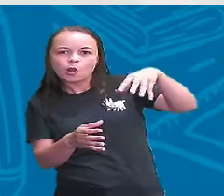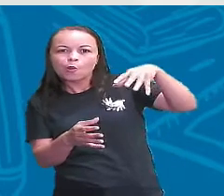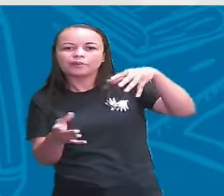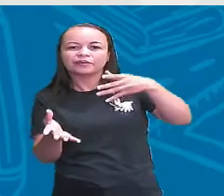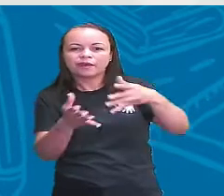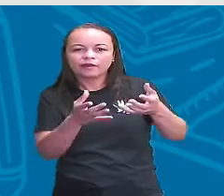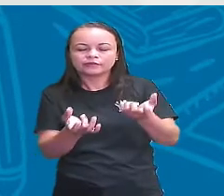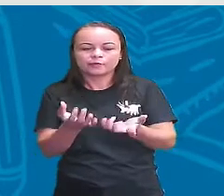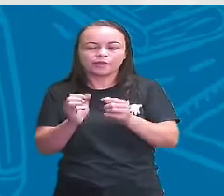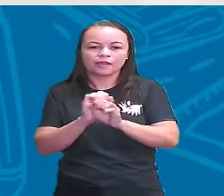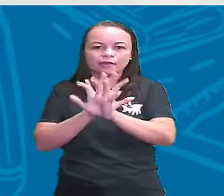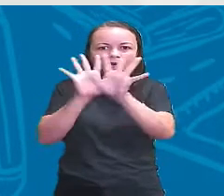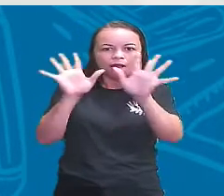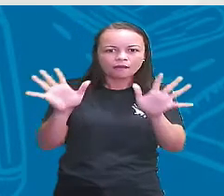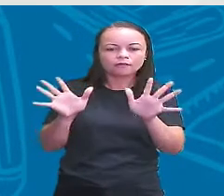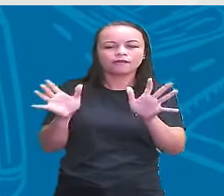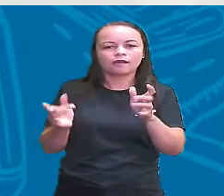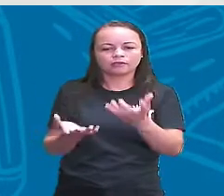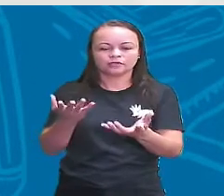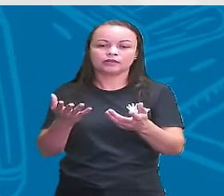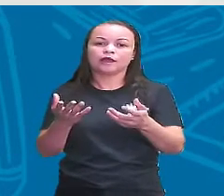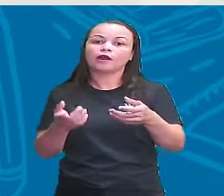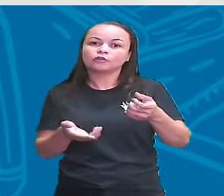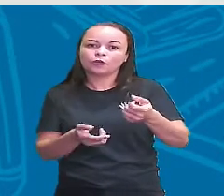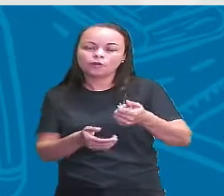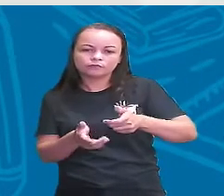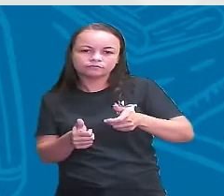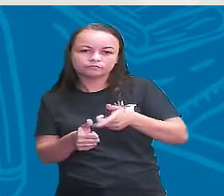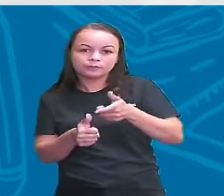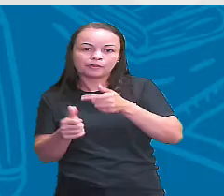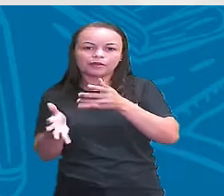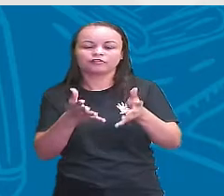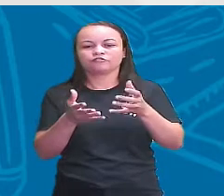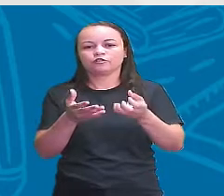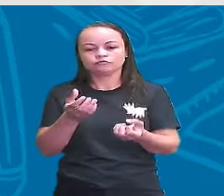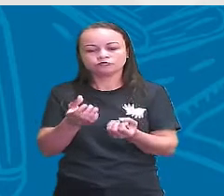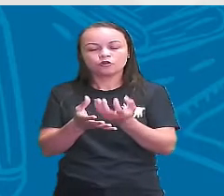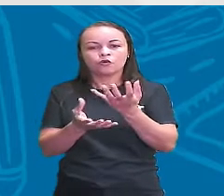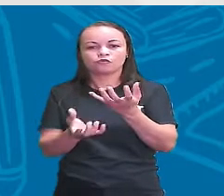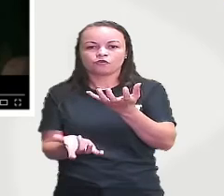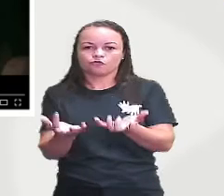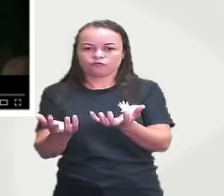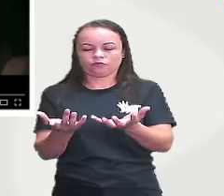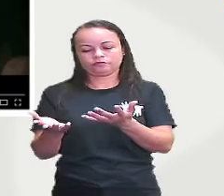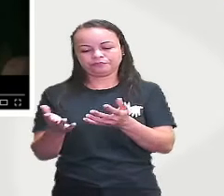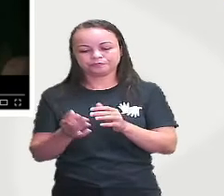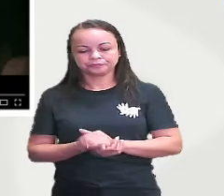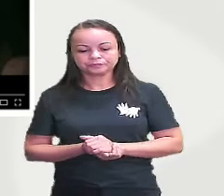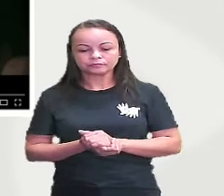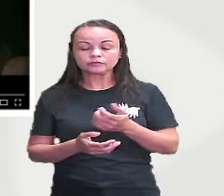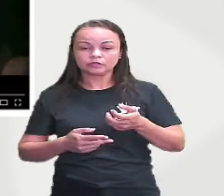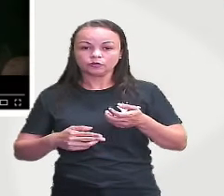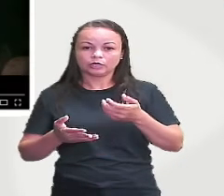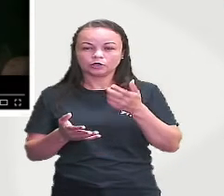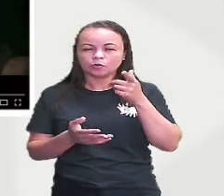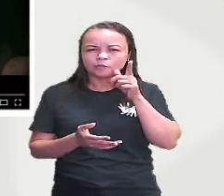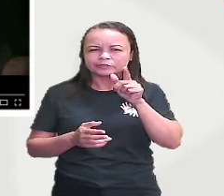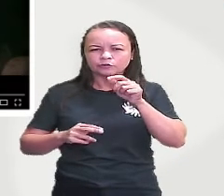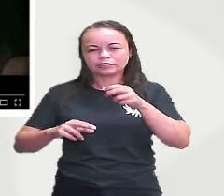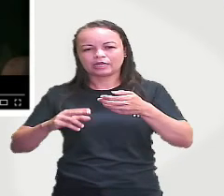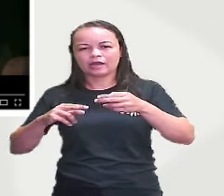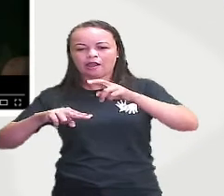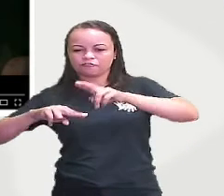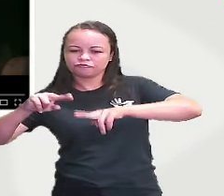homem conseguiu dominar foi o fogo. Quando o homem aprendeu a acender uma fogueira, ganhou um aliado para manter o corpo aquecido em